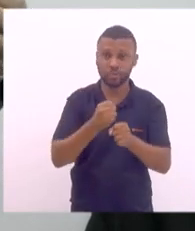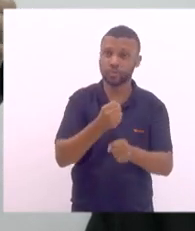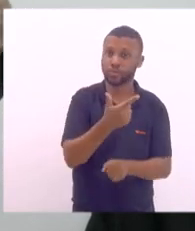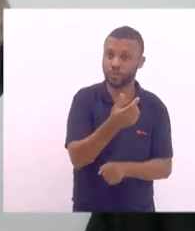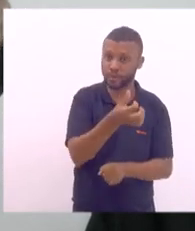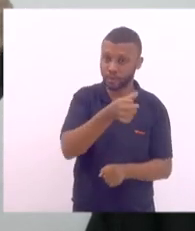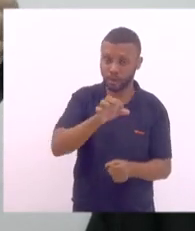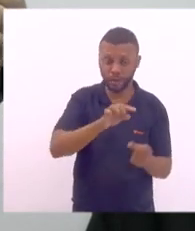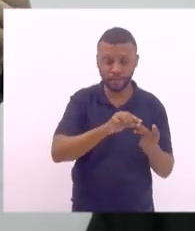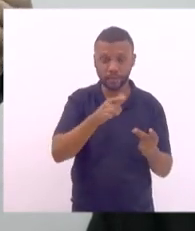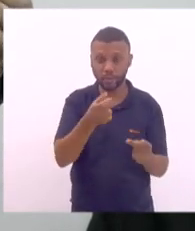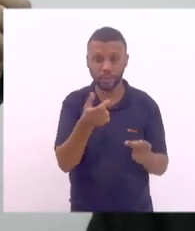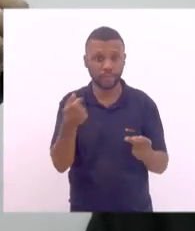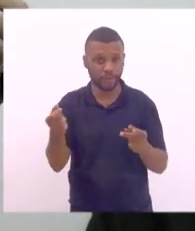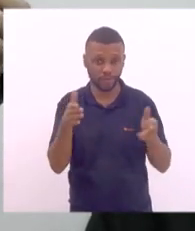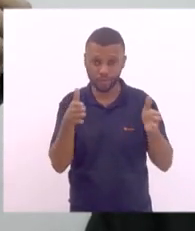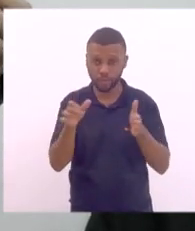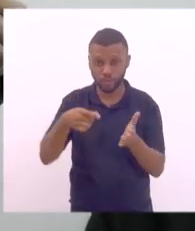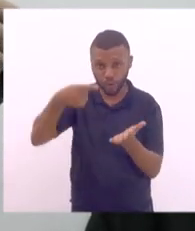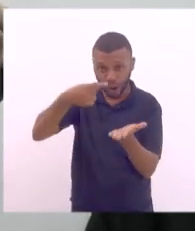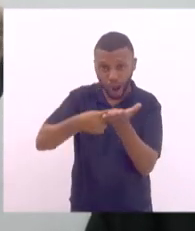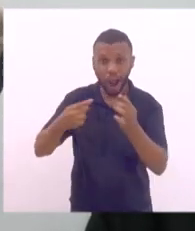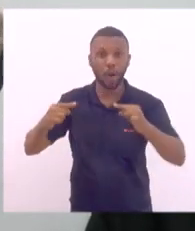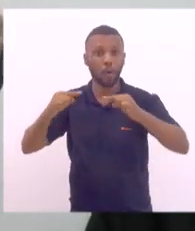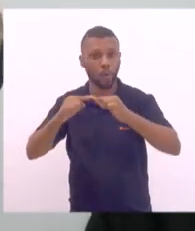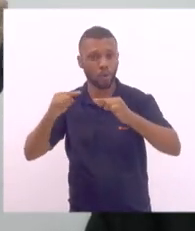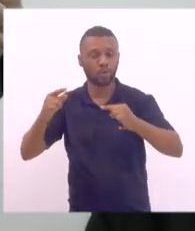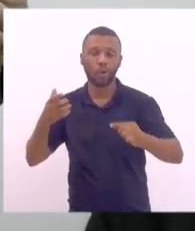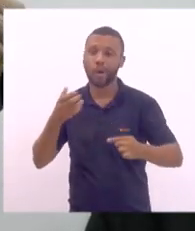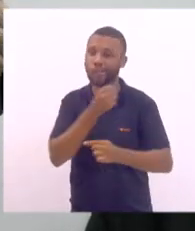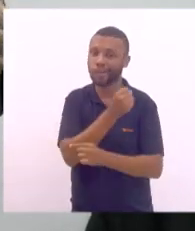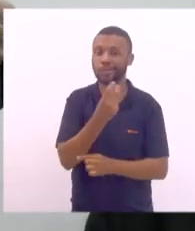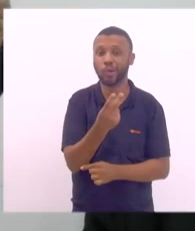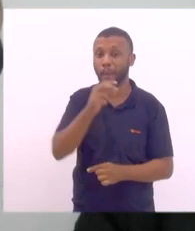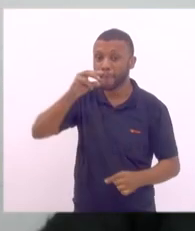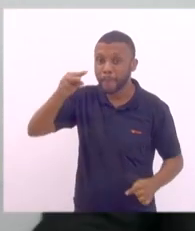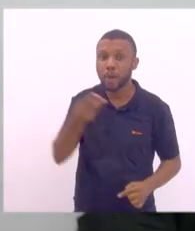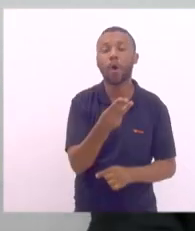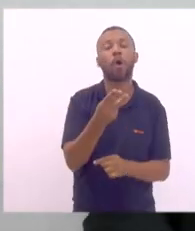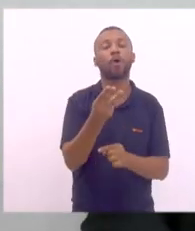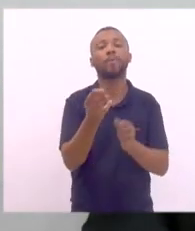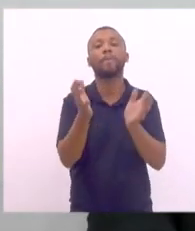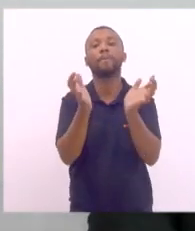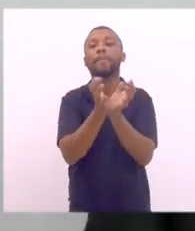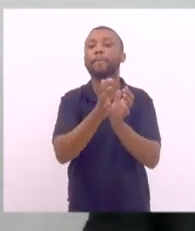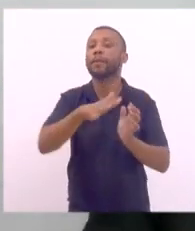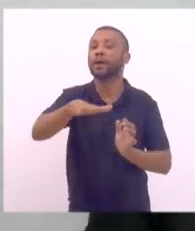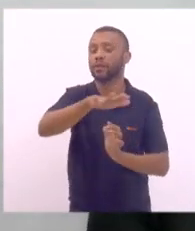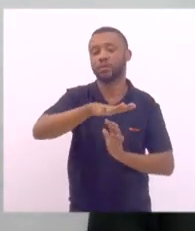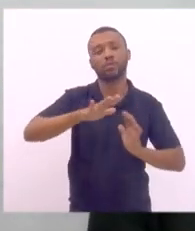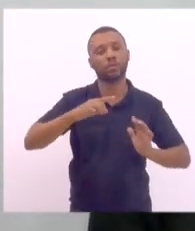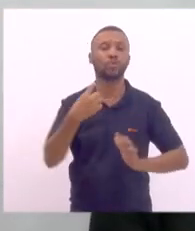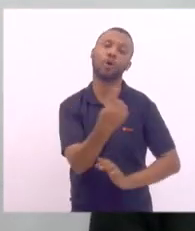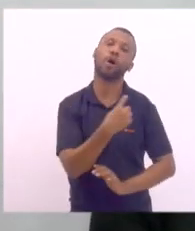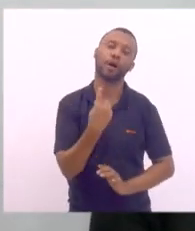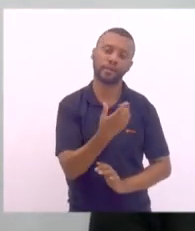acordo da ANS tem 866 milhões recuperados para a categoria, por Estado, pela categoria. Então, a gente